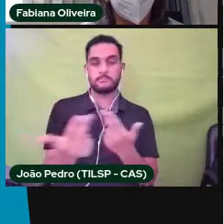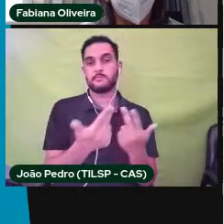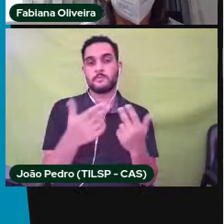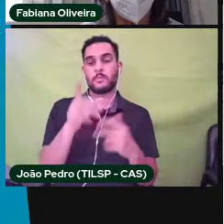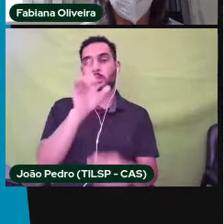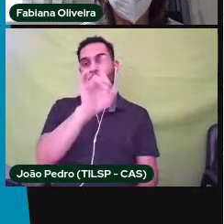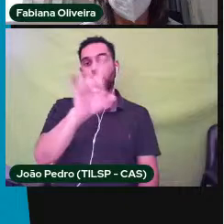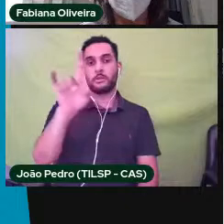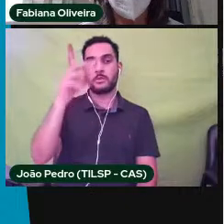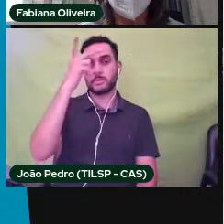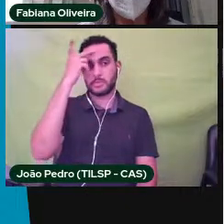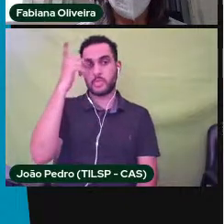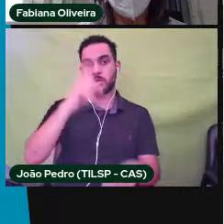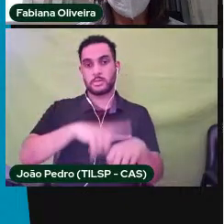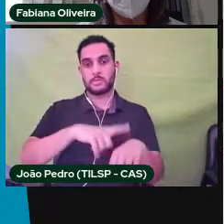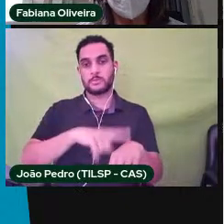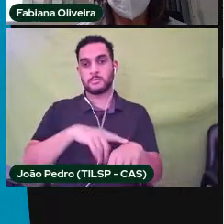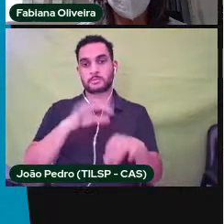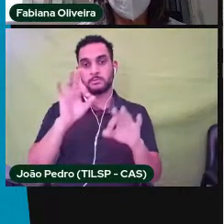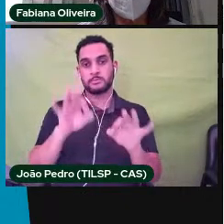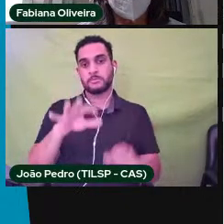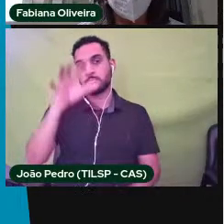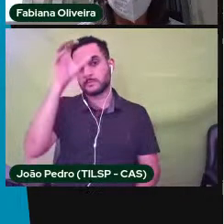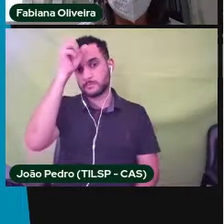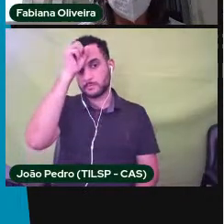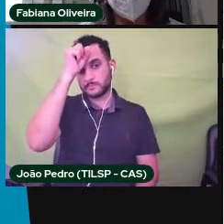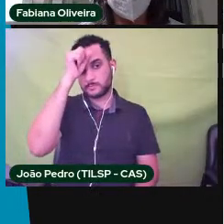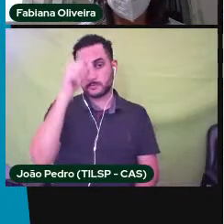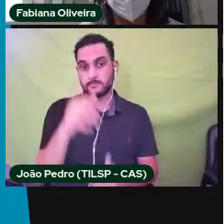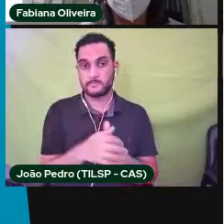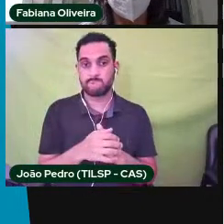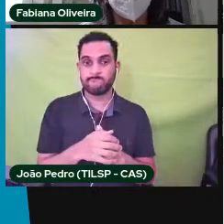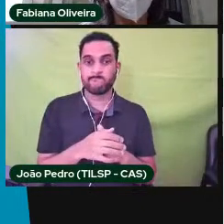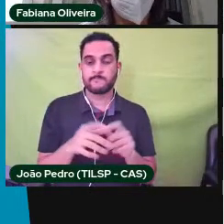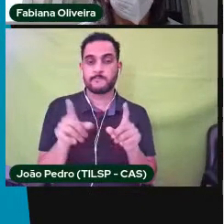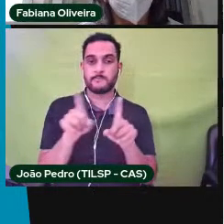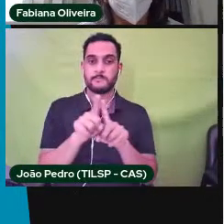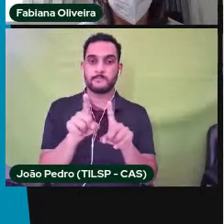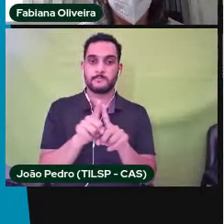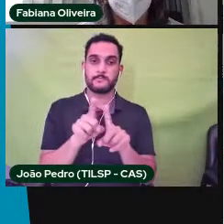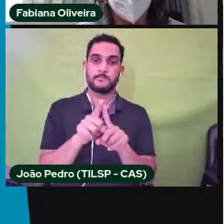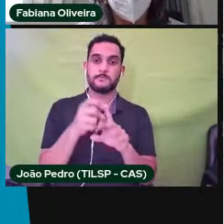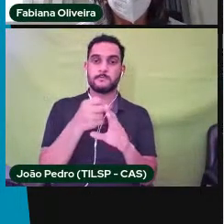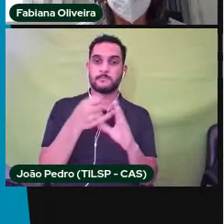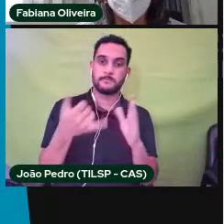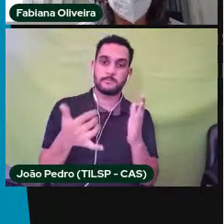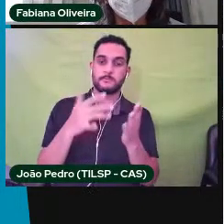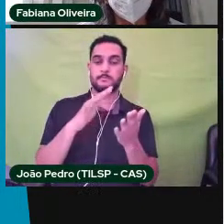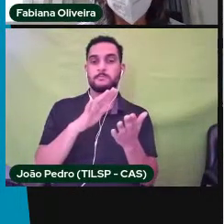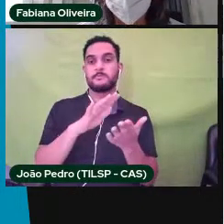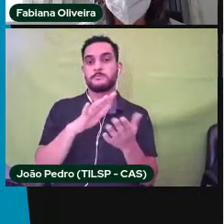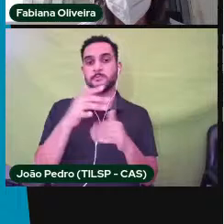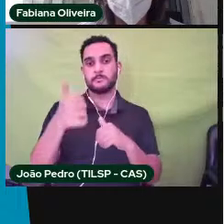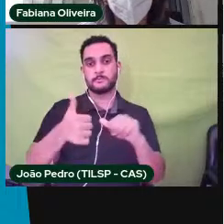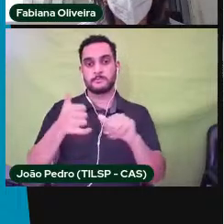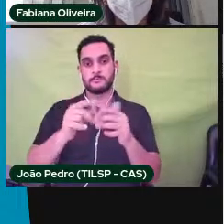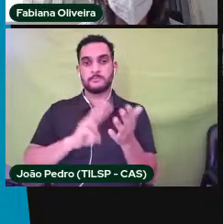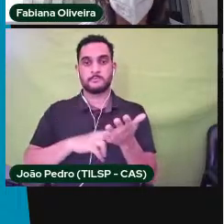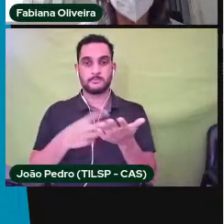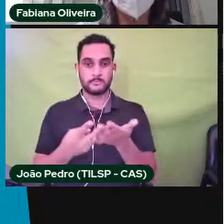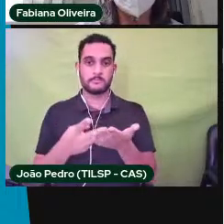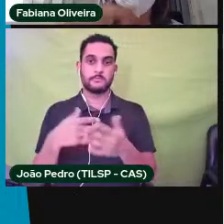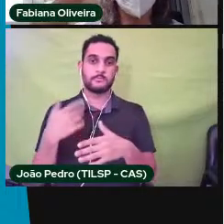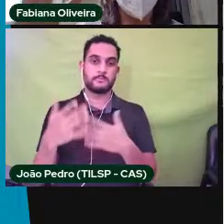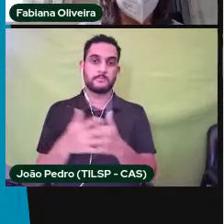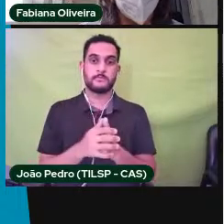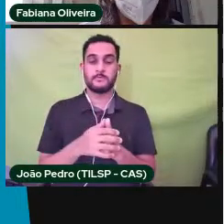tempo para aprender. E critérios de avaliação e tradução e etc. E aí, no artigo 74,